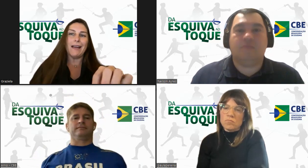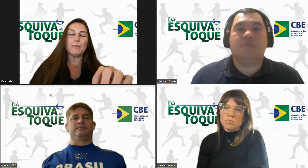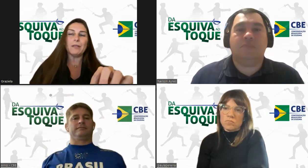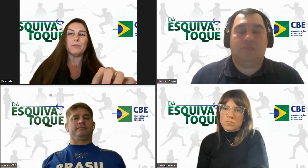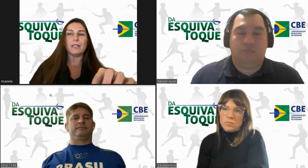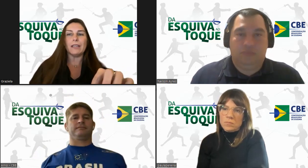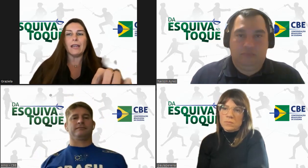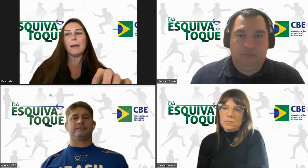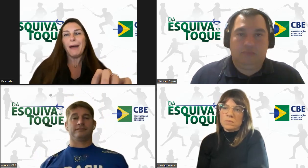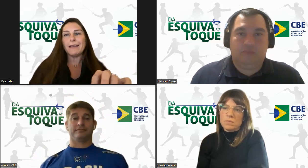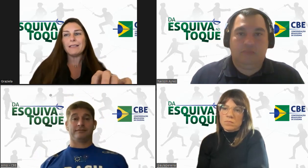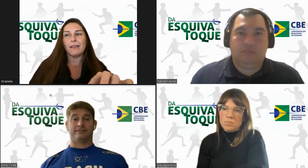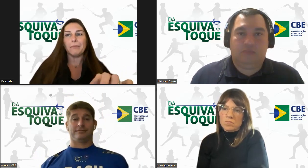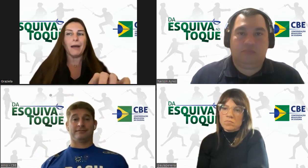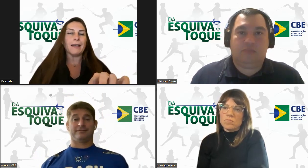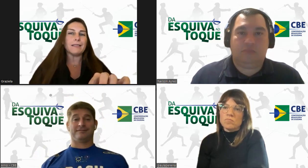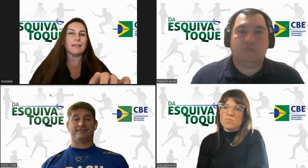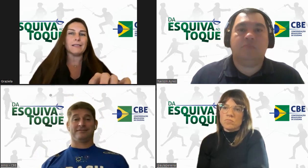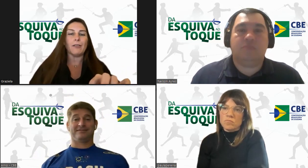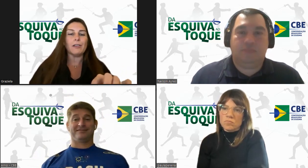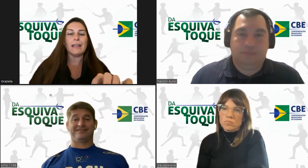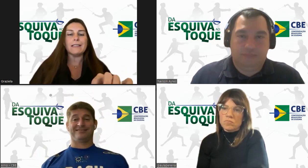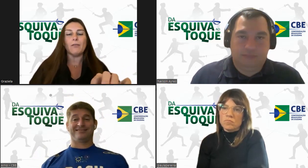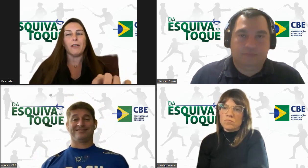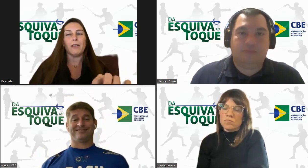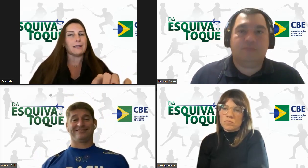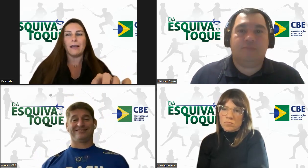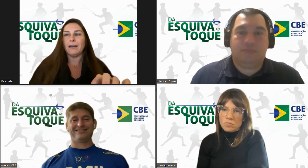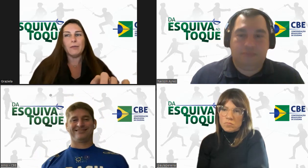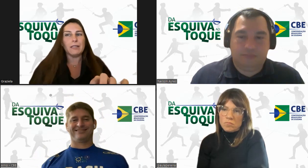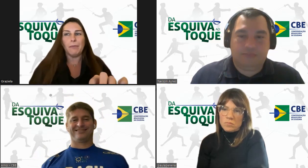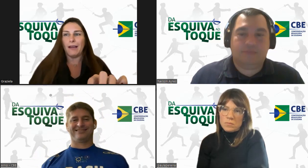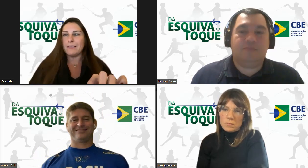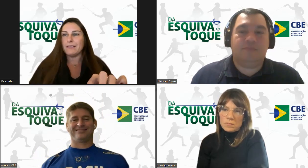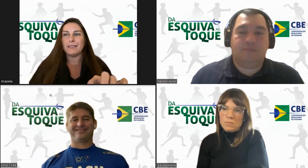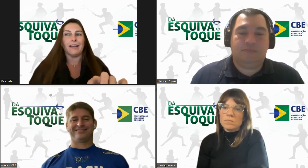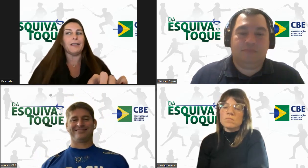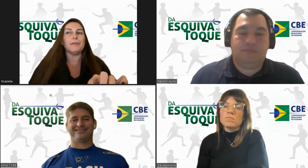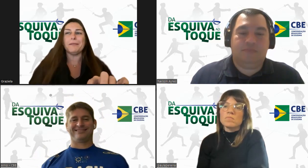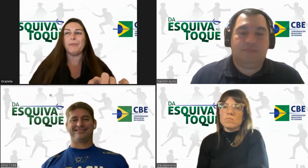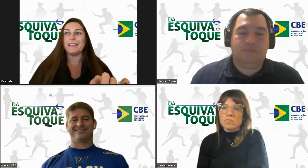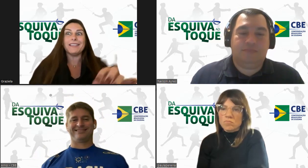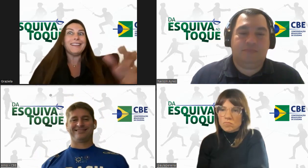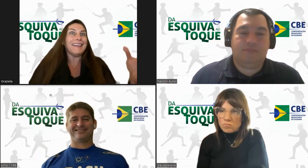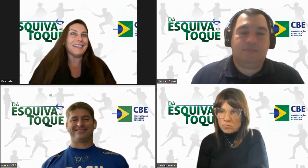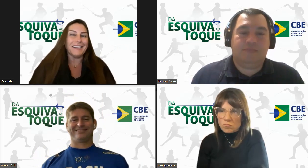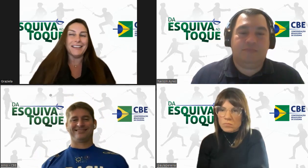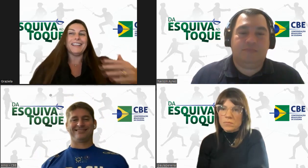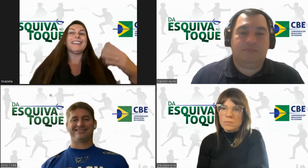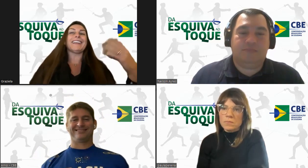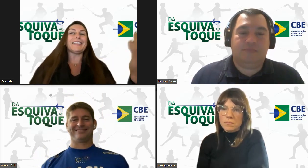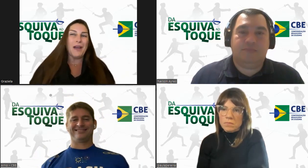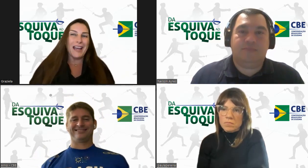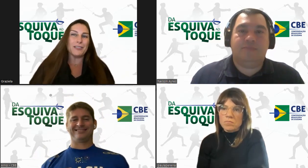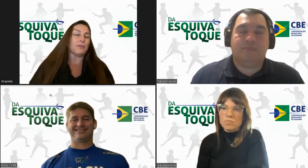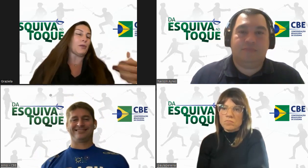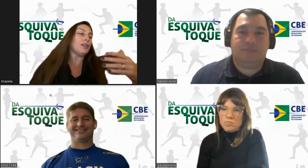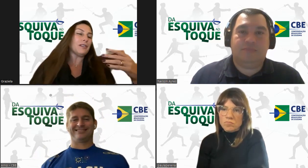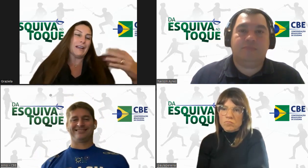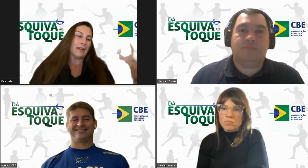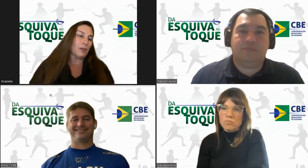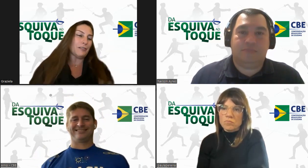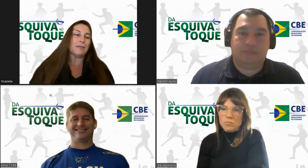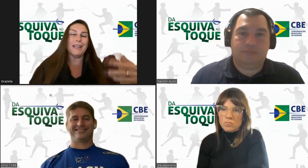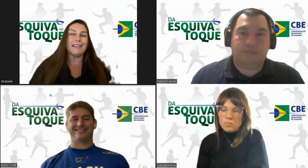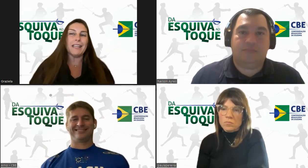dele sabe porque era pasta que que você almoça 100 gramas de paz 100g de pasta e daí e cadê o resto